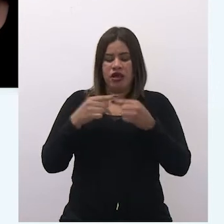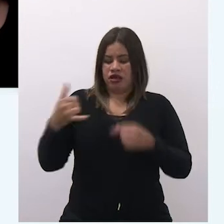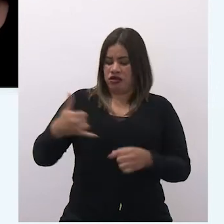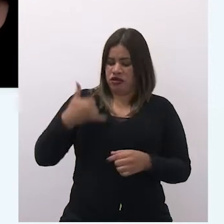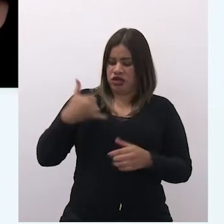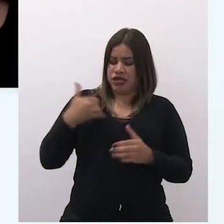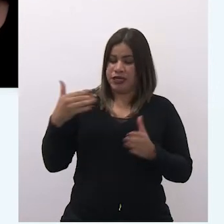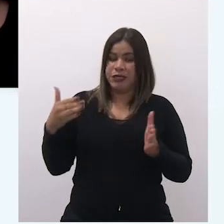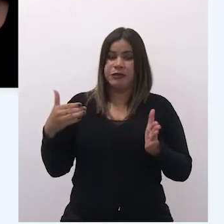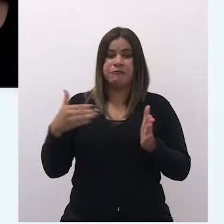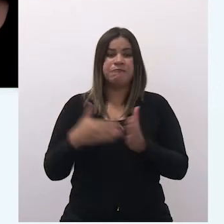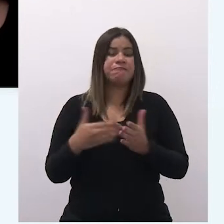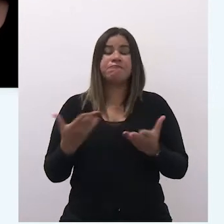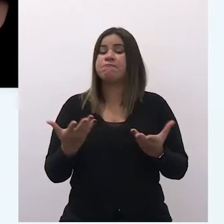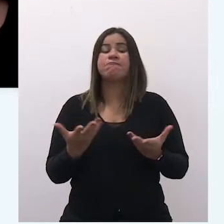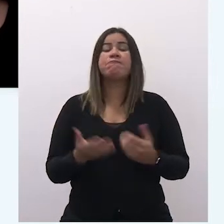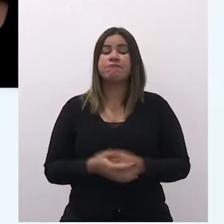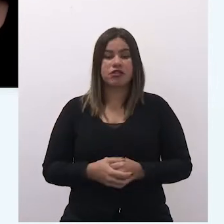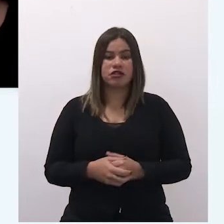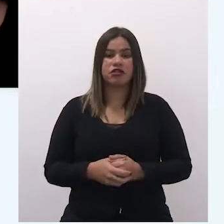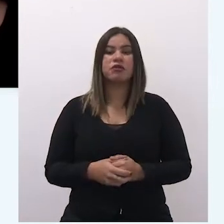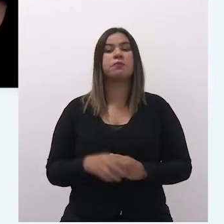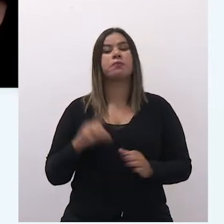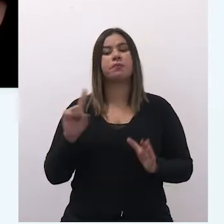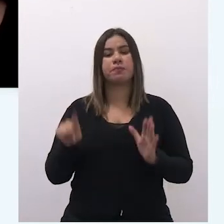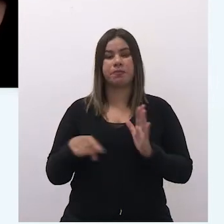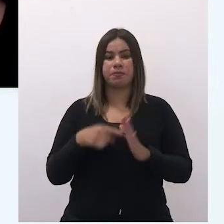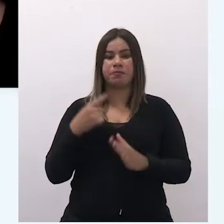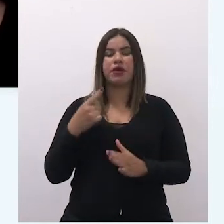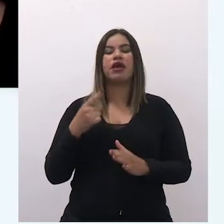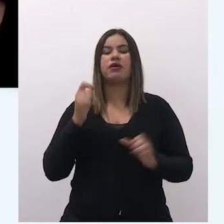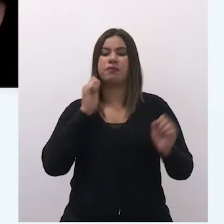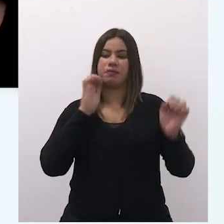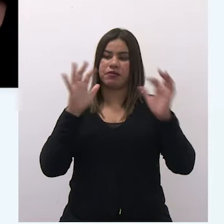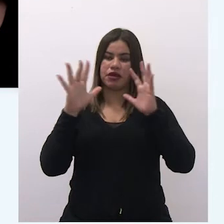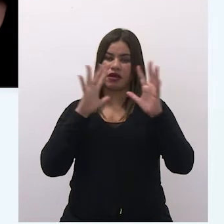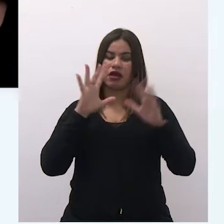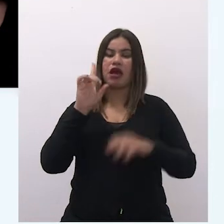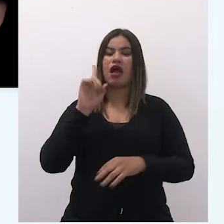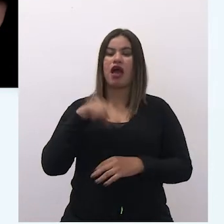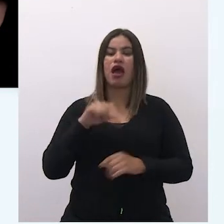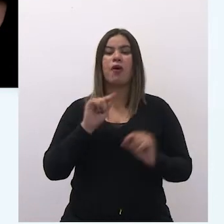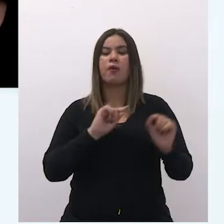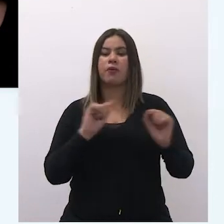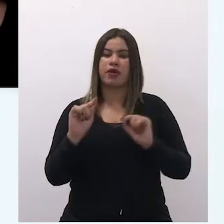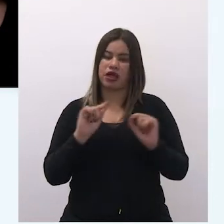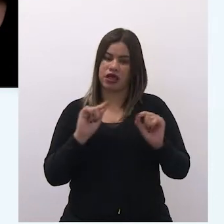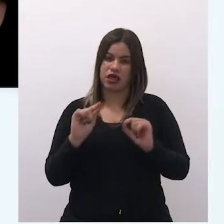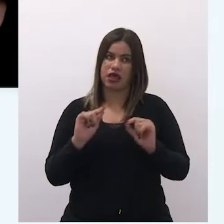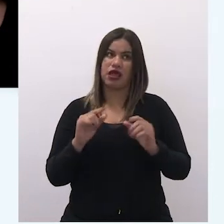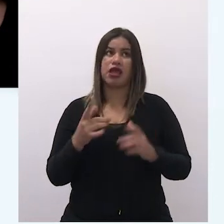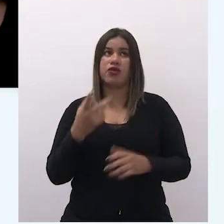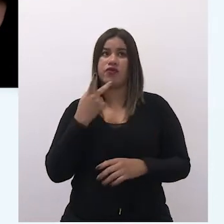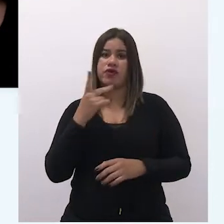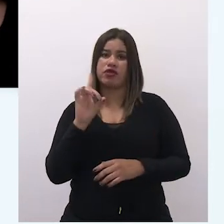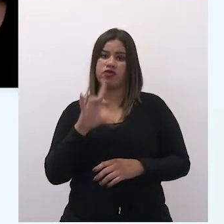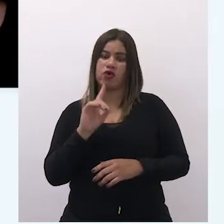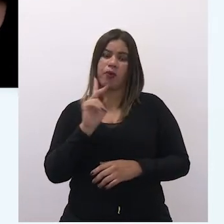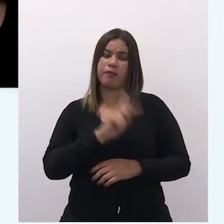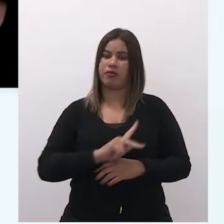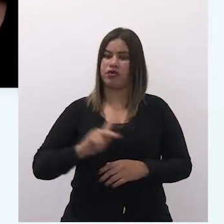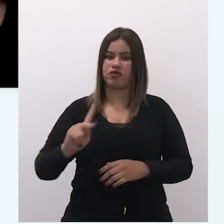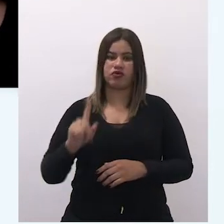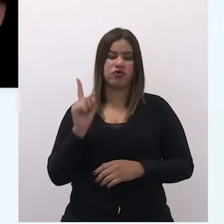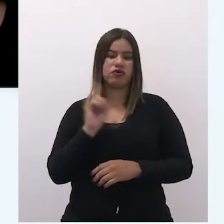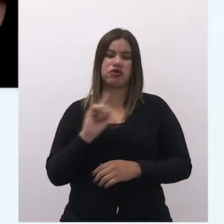né? Acho que o primeiro elemento que nós precisamos considerar como educadores, e aí eu não estou falando apenas do professor, né, sempre